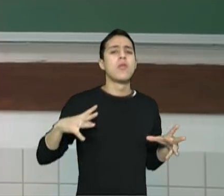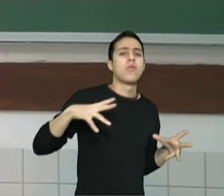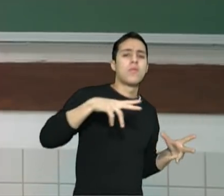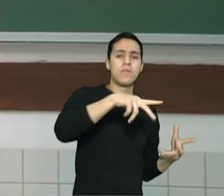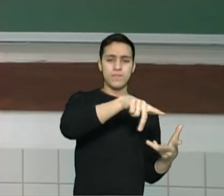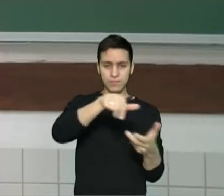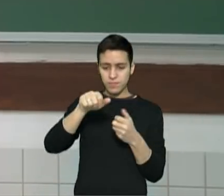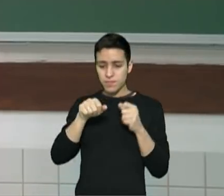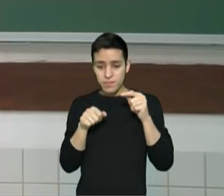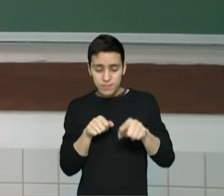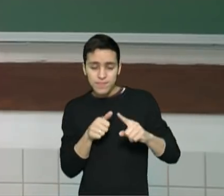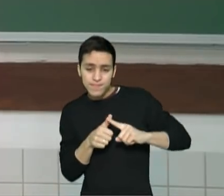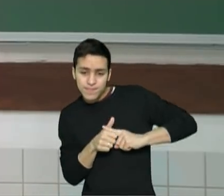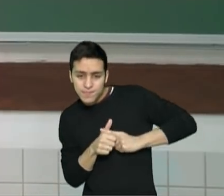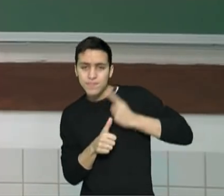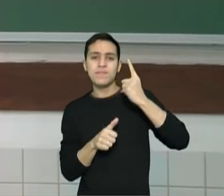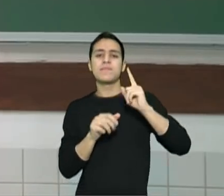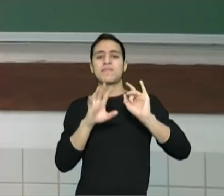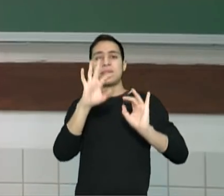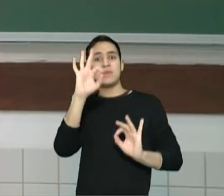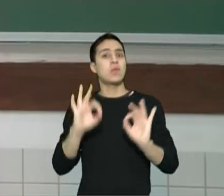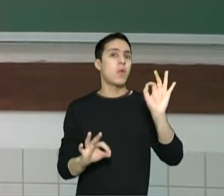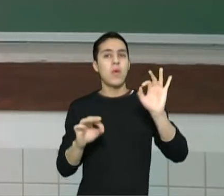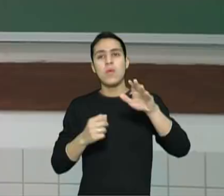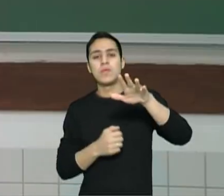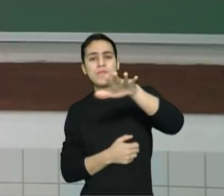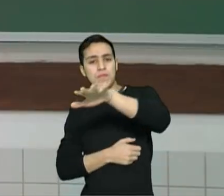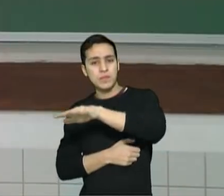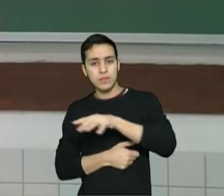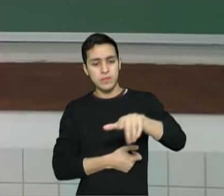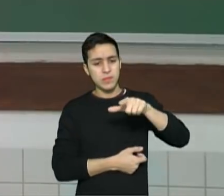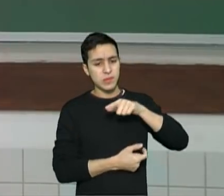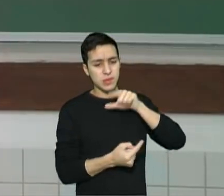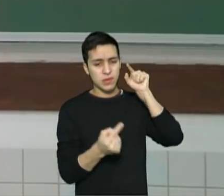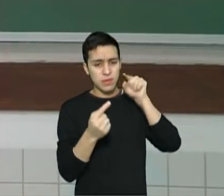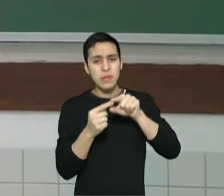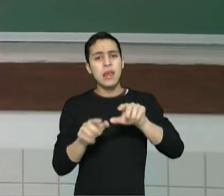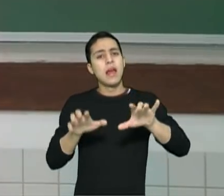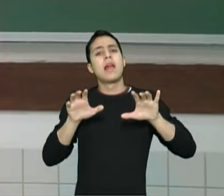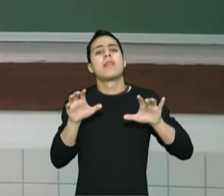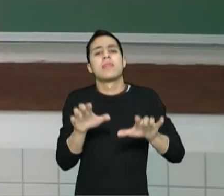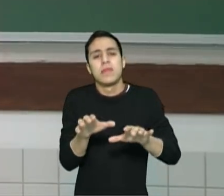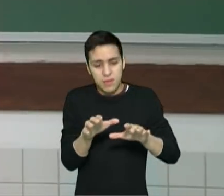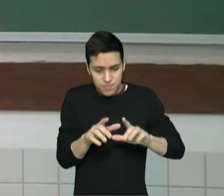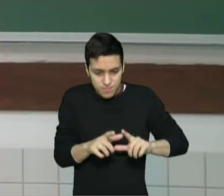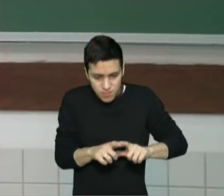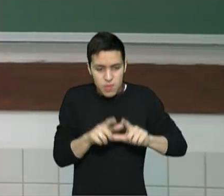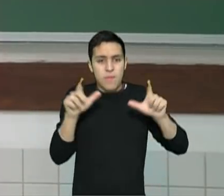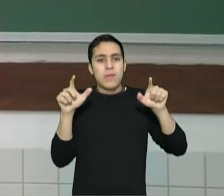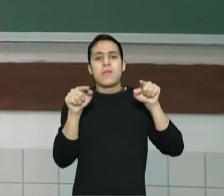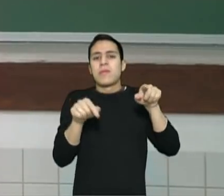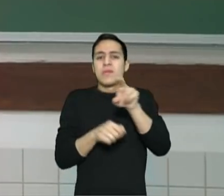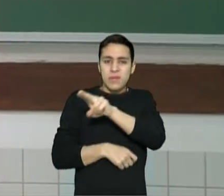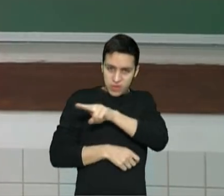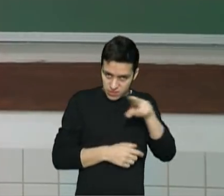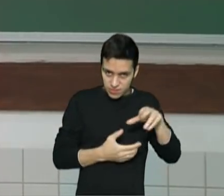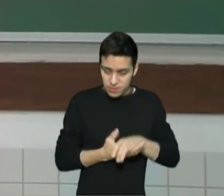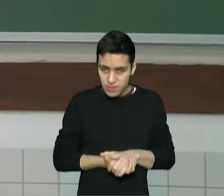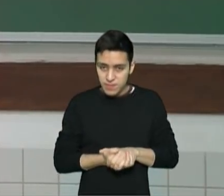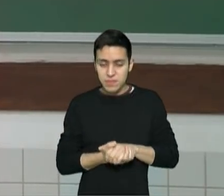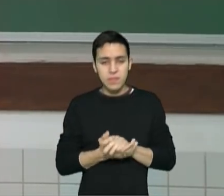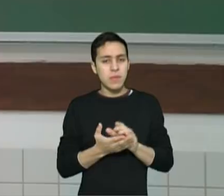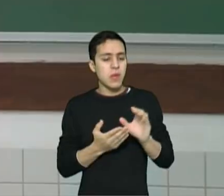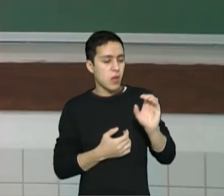Esta foi a primeira organização com esta finalidade que cresceu com este título. Ela não